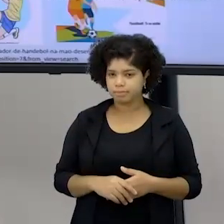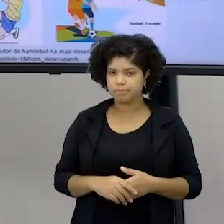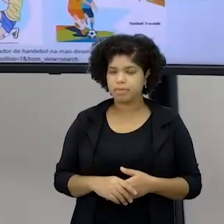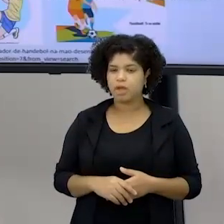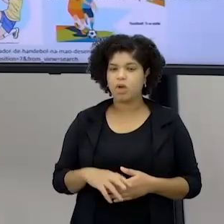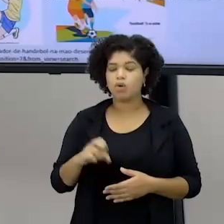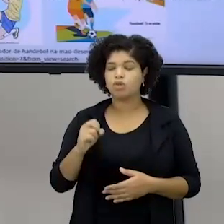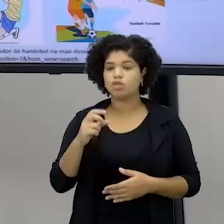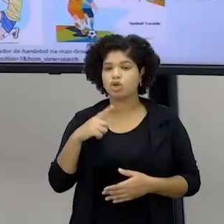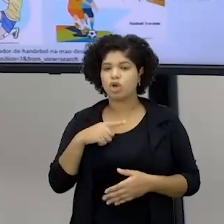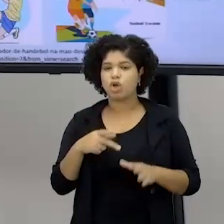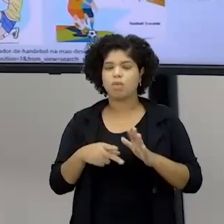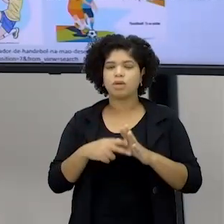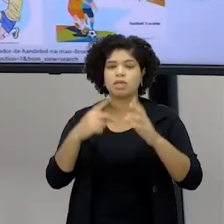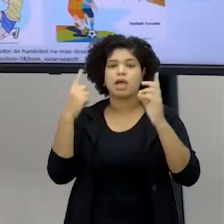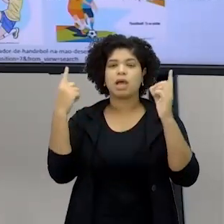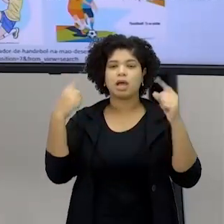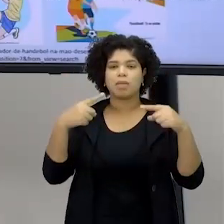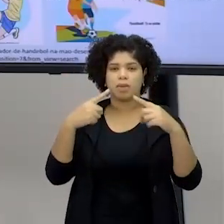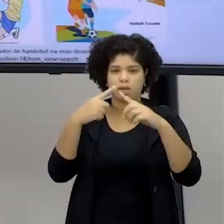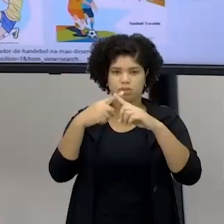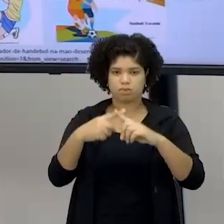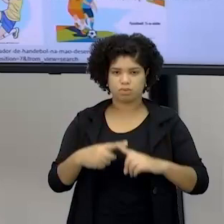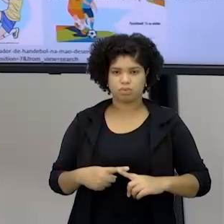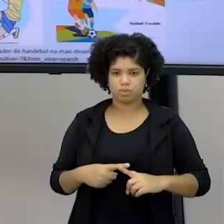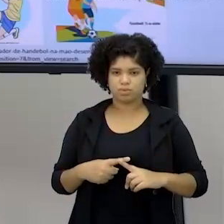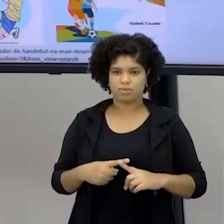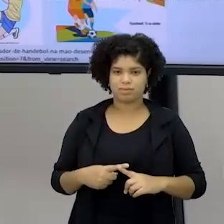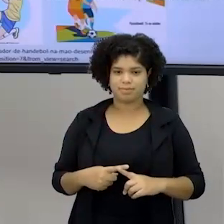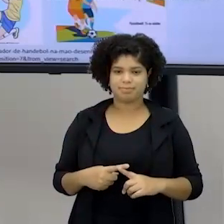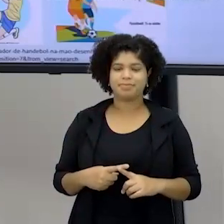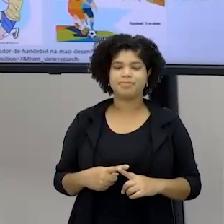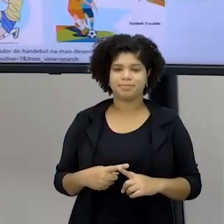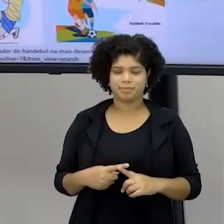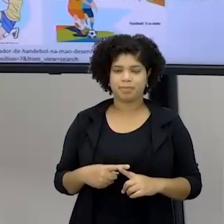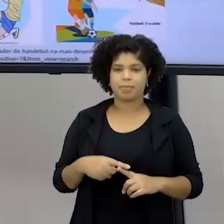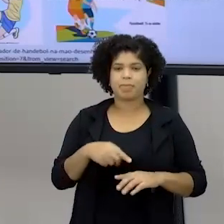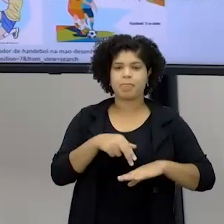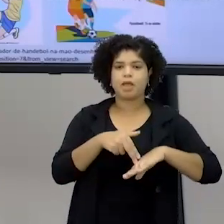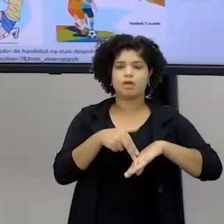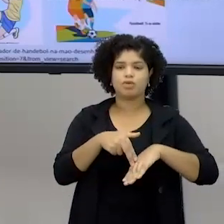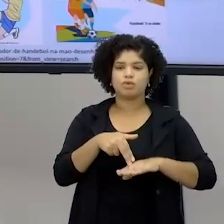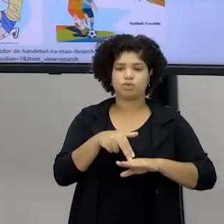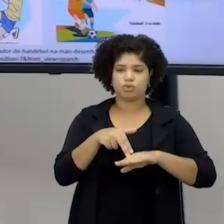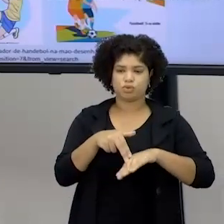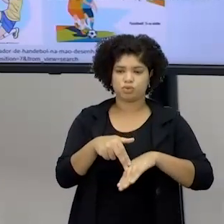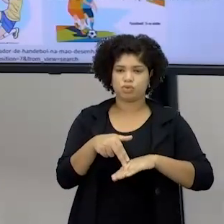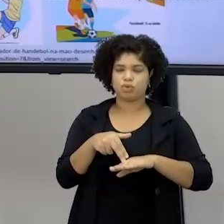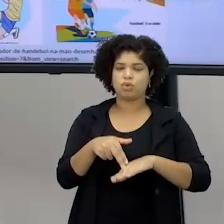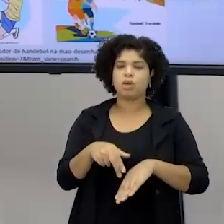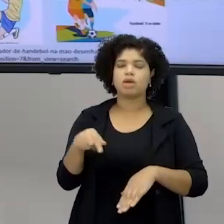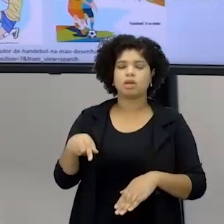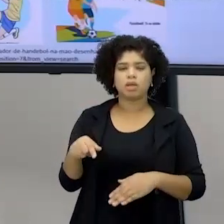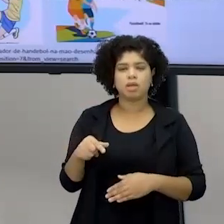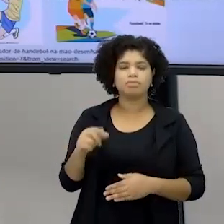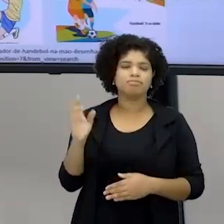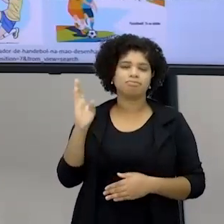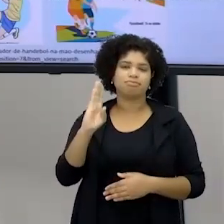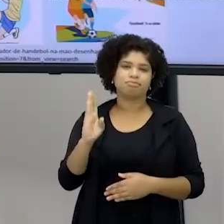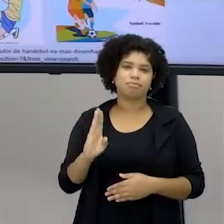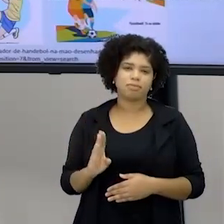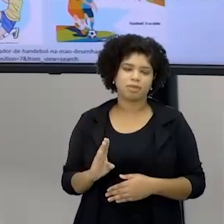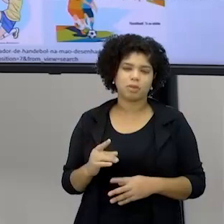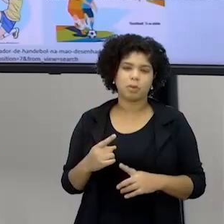quando é campeonato, a gente ouve falar dele ou não? Então é isso, vamos lá, vamos do surf, que ele é destaque no Brasil, né? O nosso continente é muito